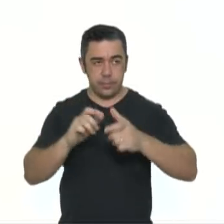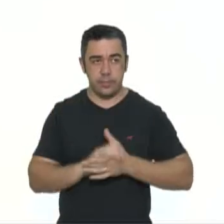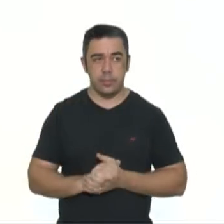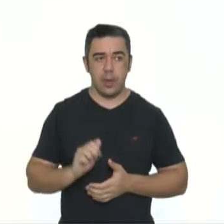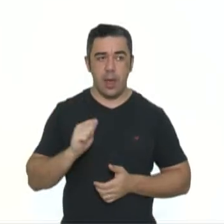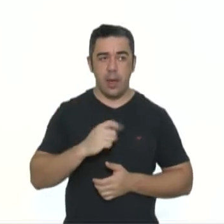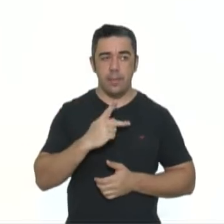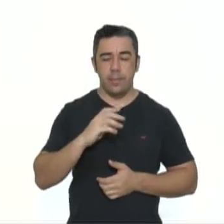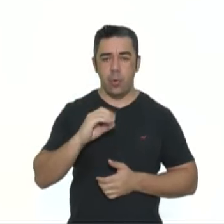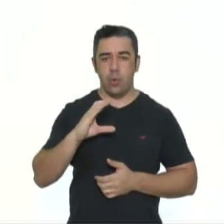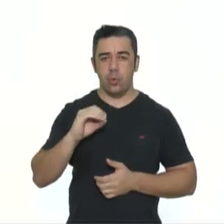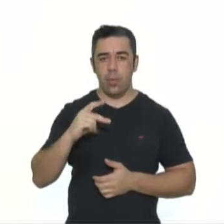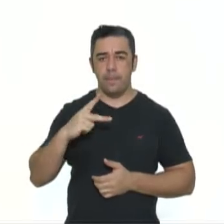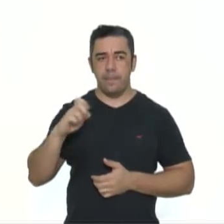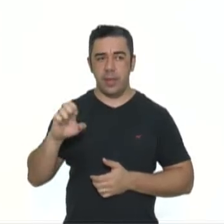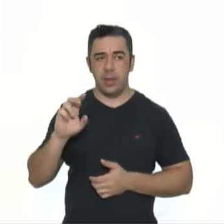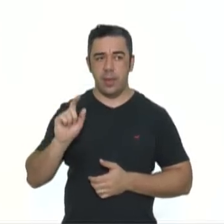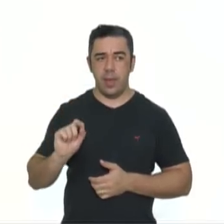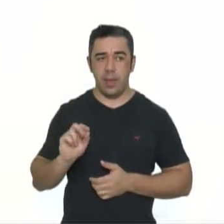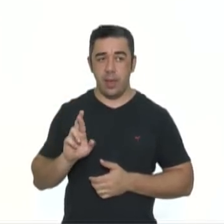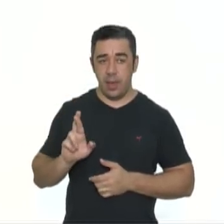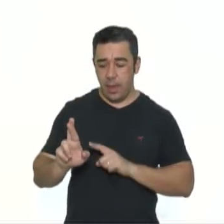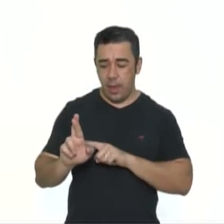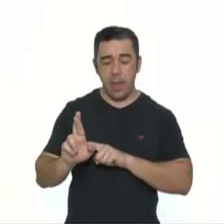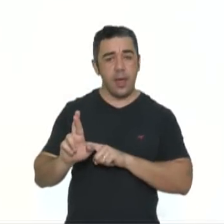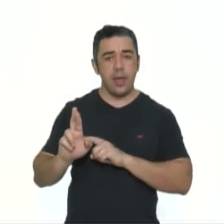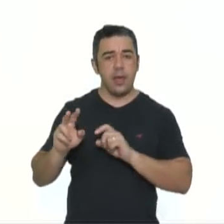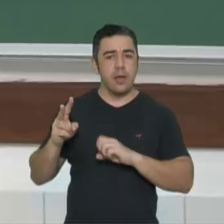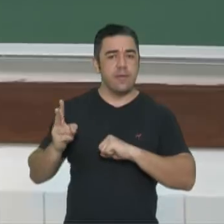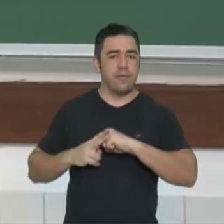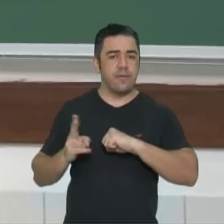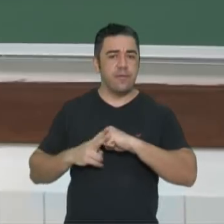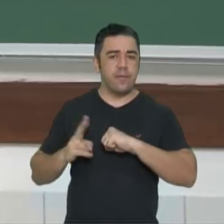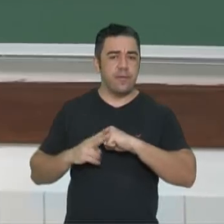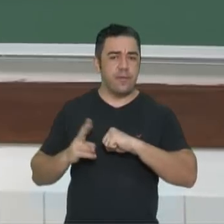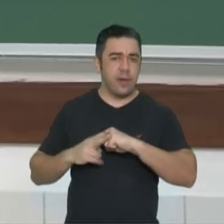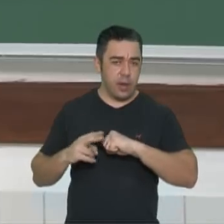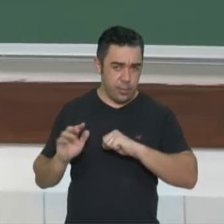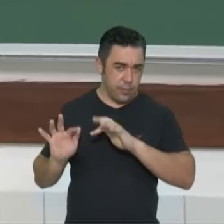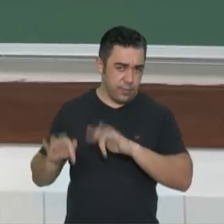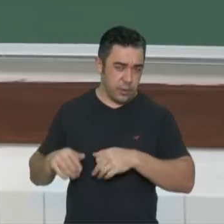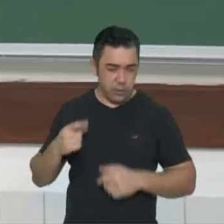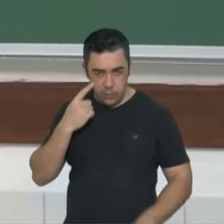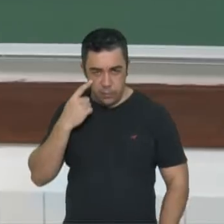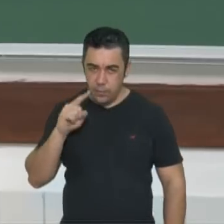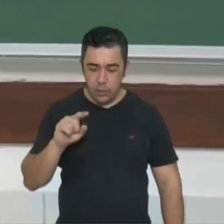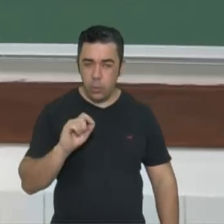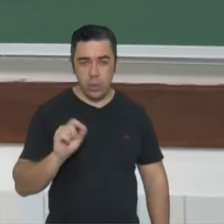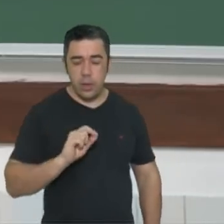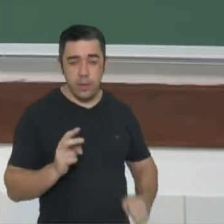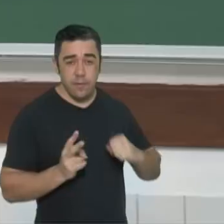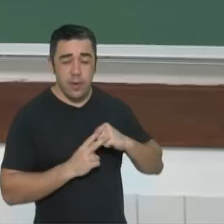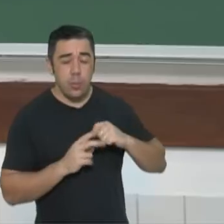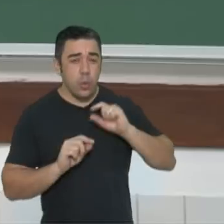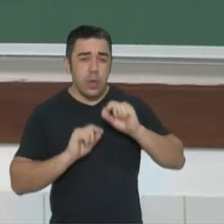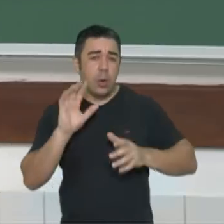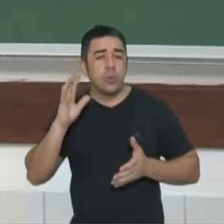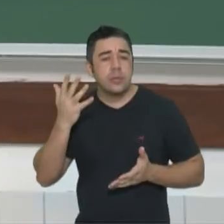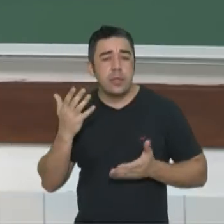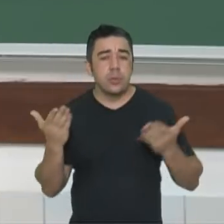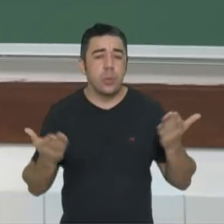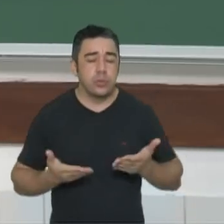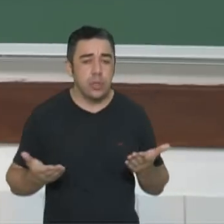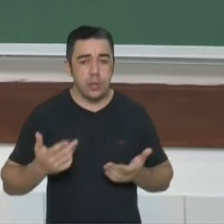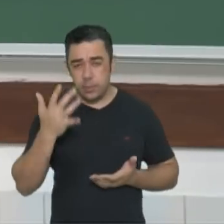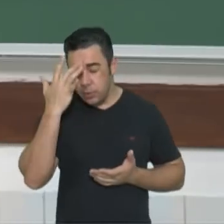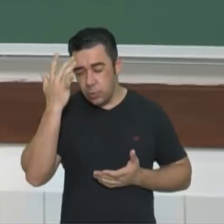Apócope, consoante R, na terminação dos verbos no infinitivo. Eu gosto muito de falar do infinitivo, esses verbos são fantásticos. Mas o que tem ocorrido hoje?